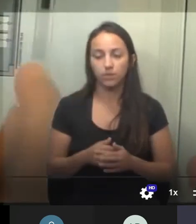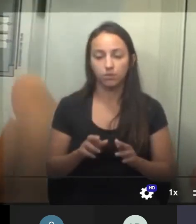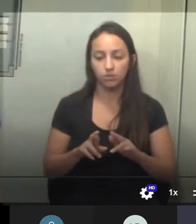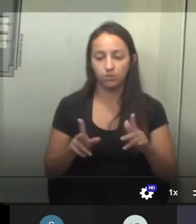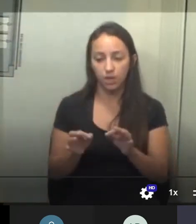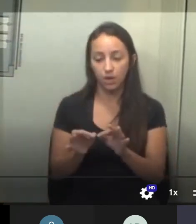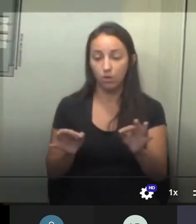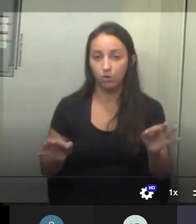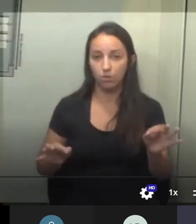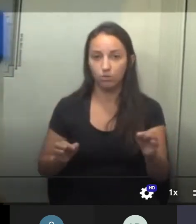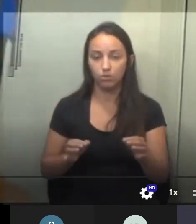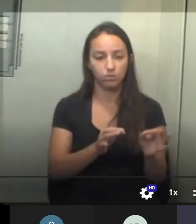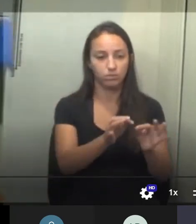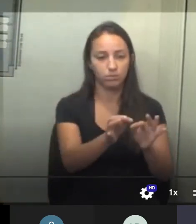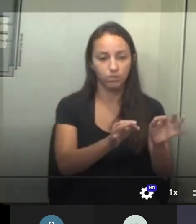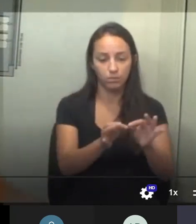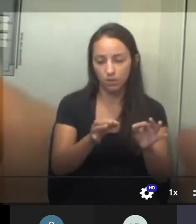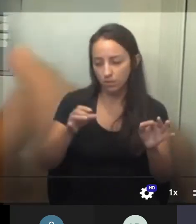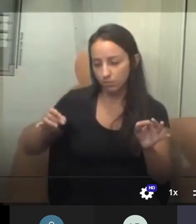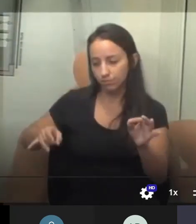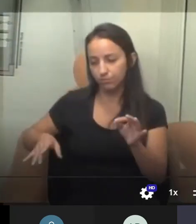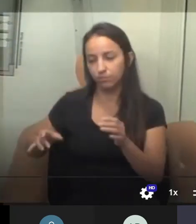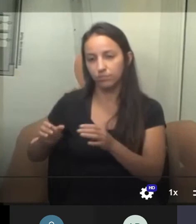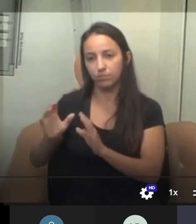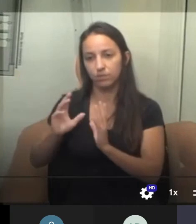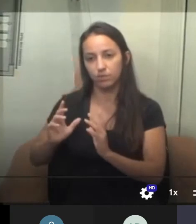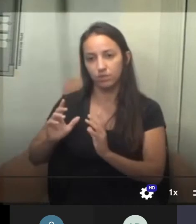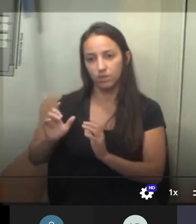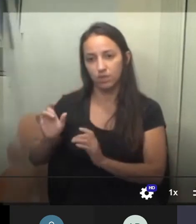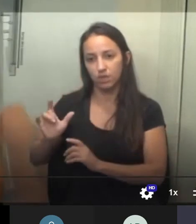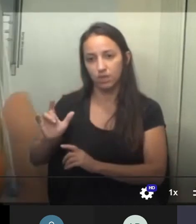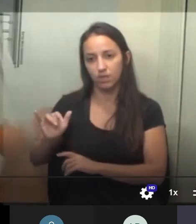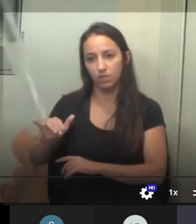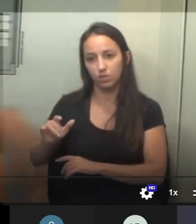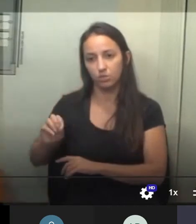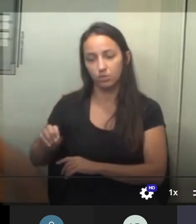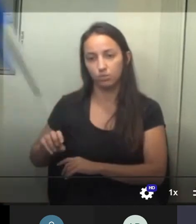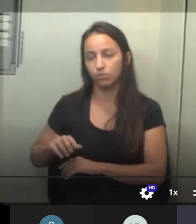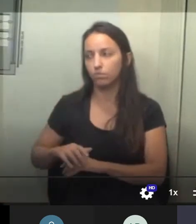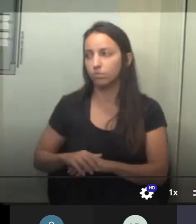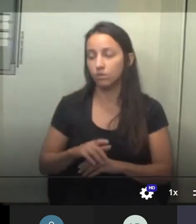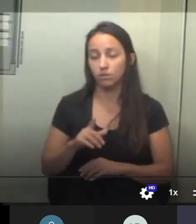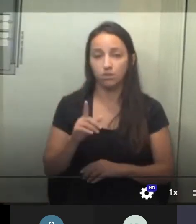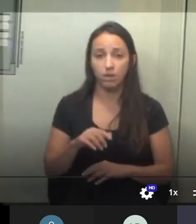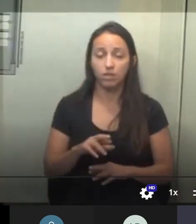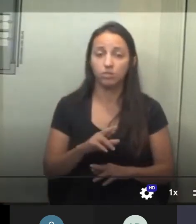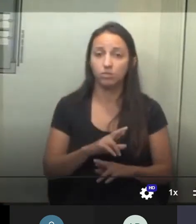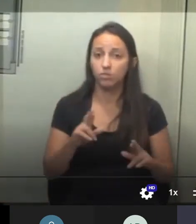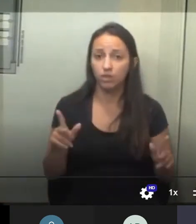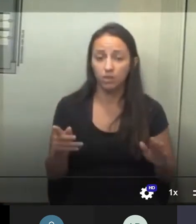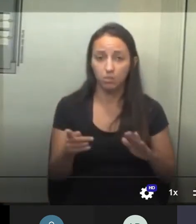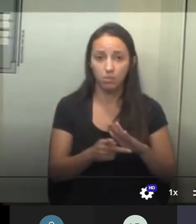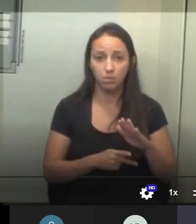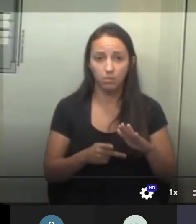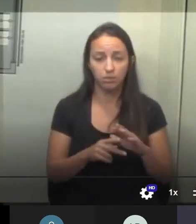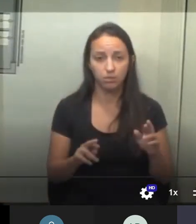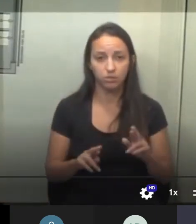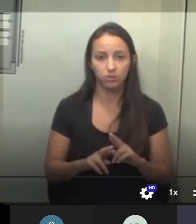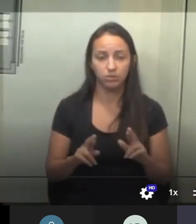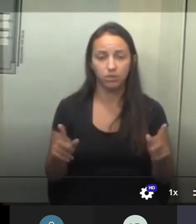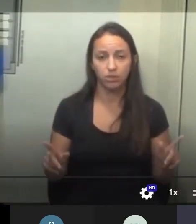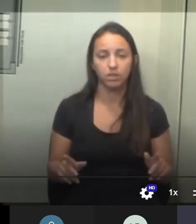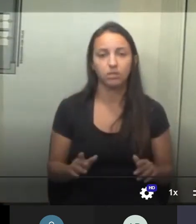dos preparos como aqui da lavagem. Tá? Então, observe, são 2 plantas absolutamente distintas uma